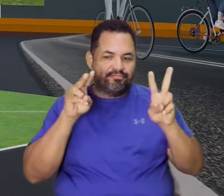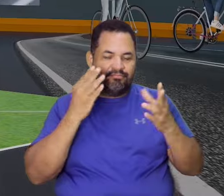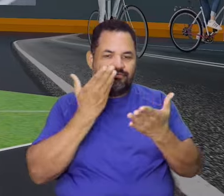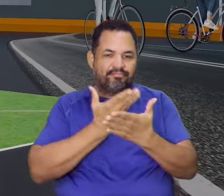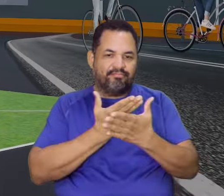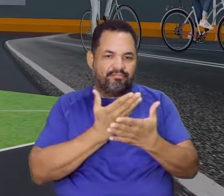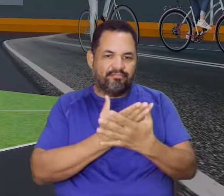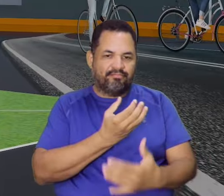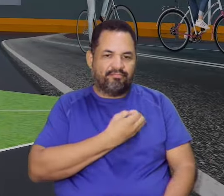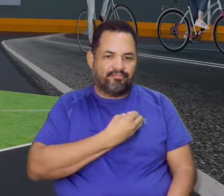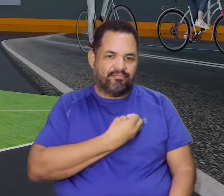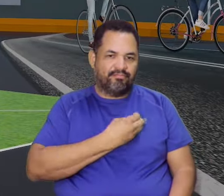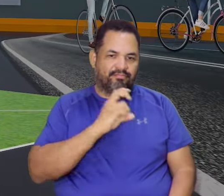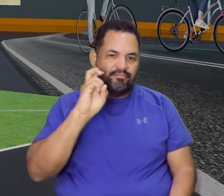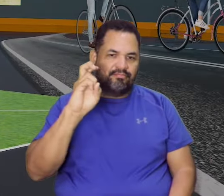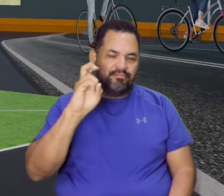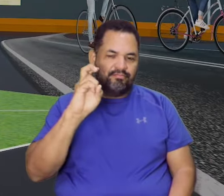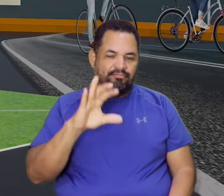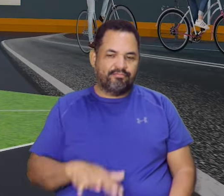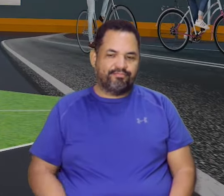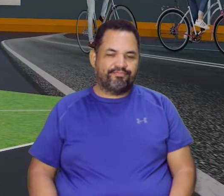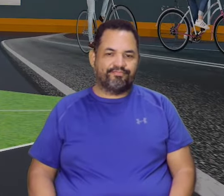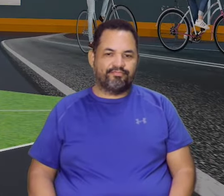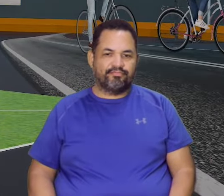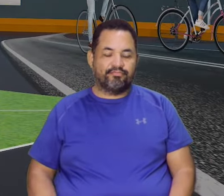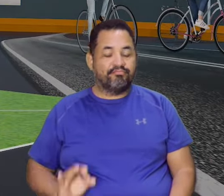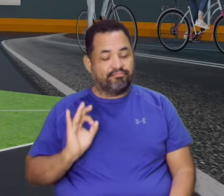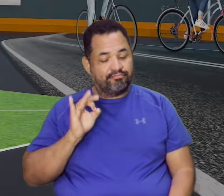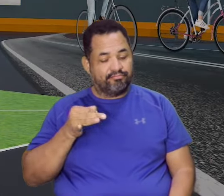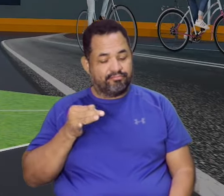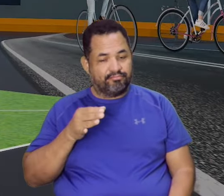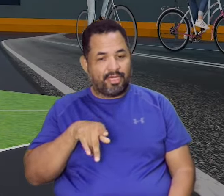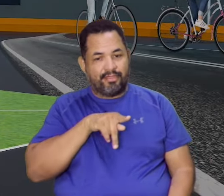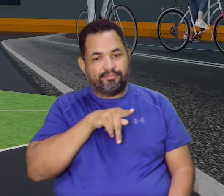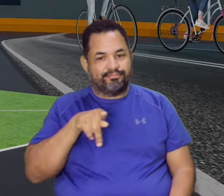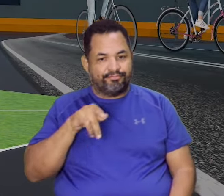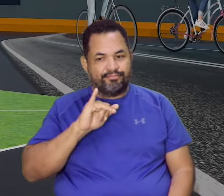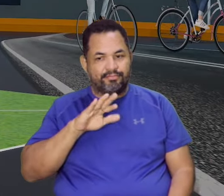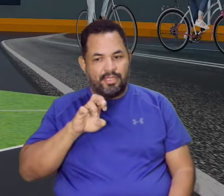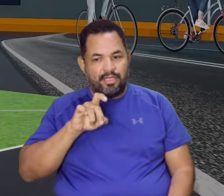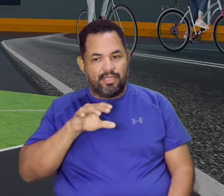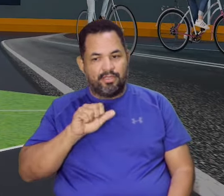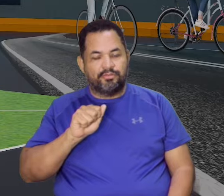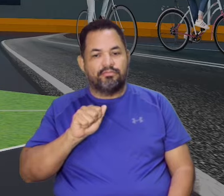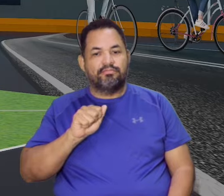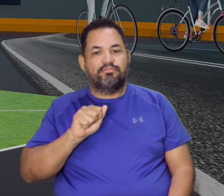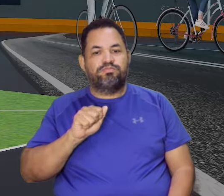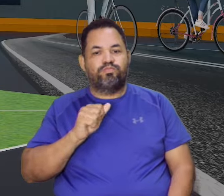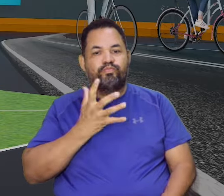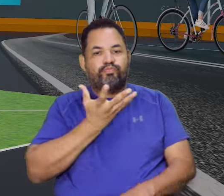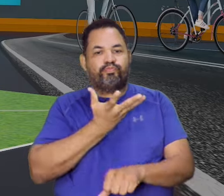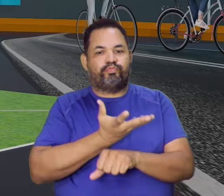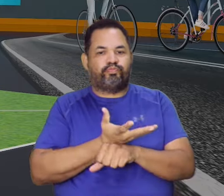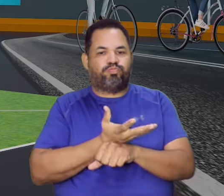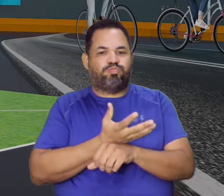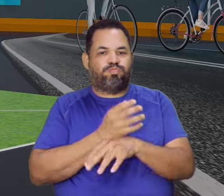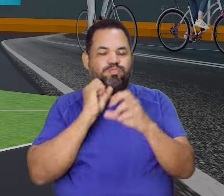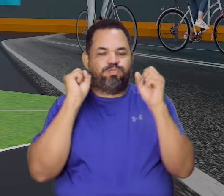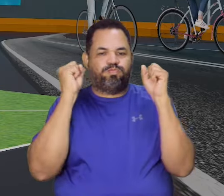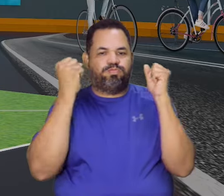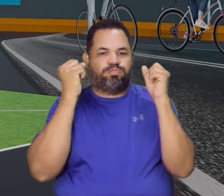número CCO exatamente nela a professora Iris no componente de educação física falou com